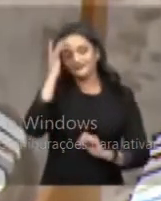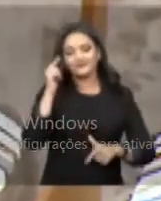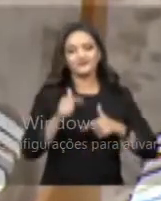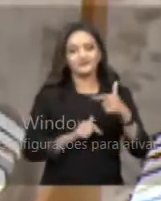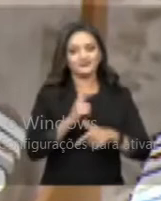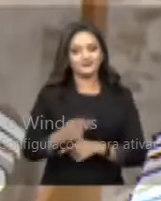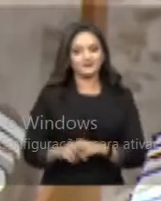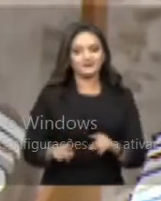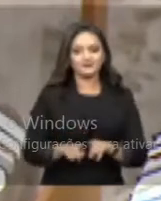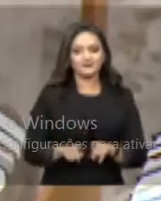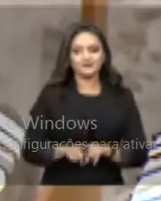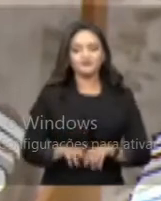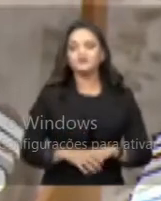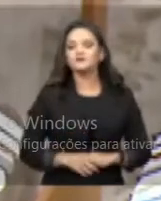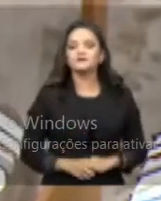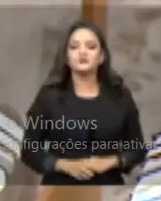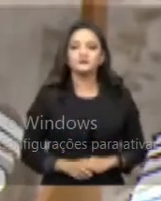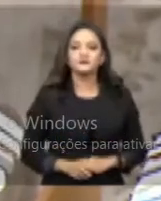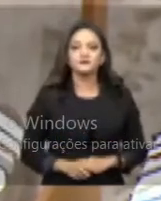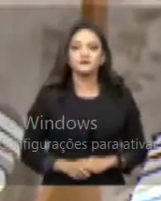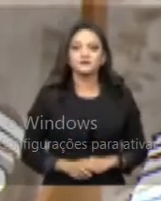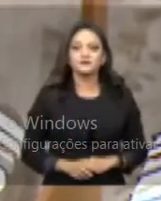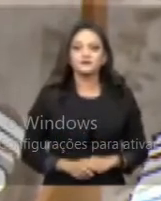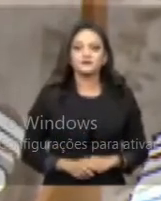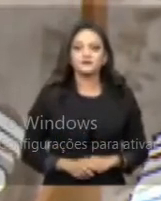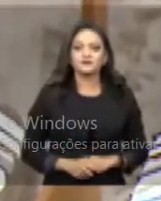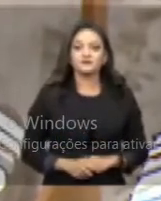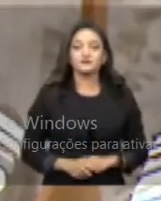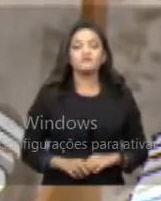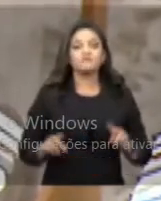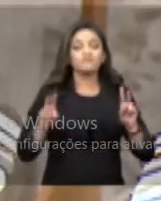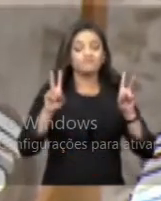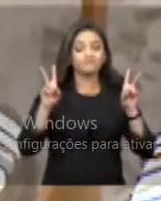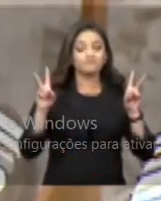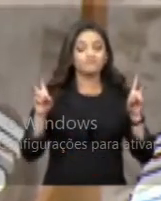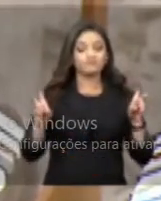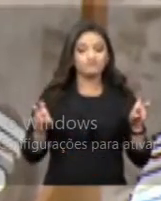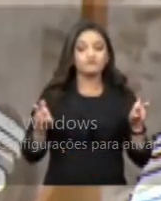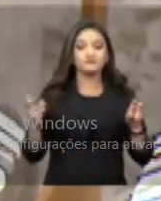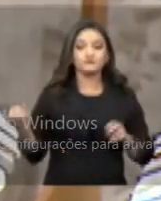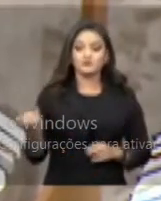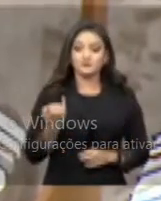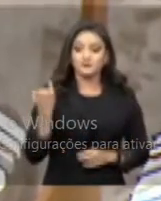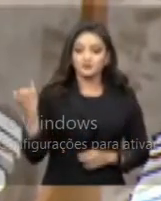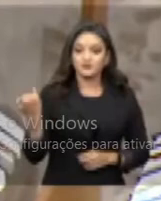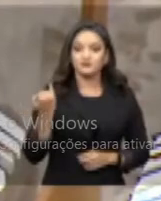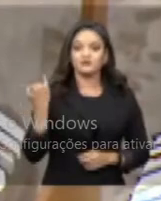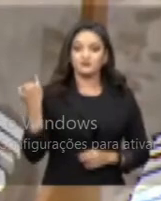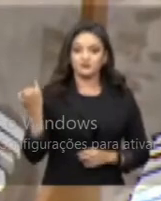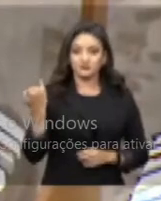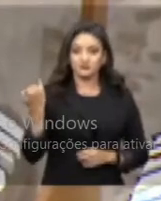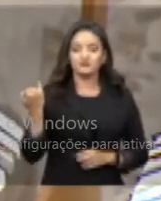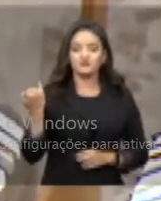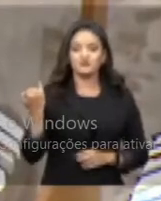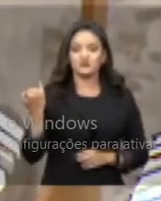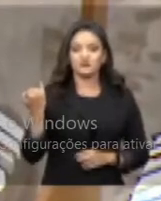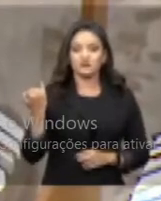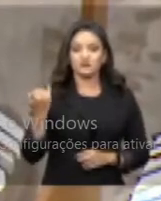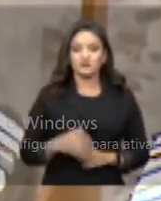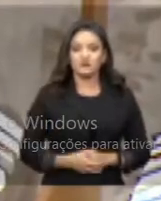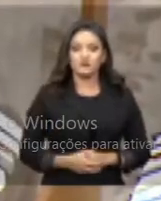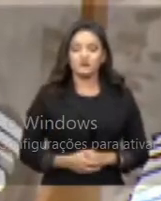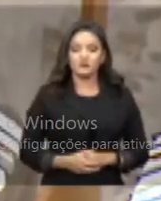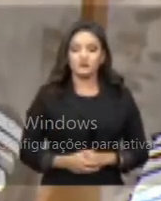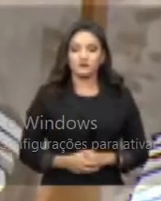servidores. Senhores ministros, o tema realmente é tão importante que hoje